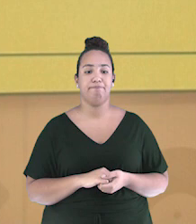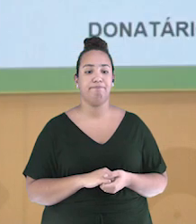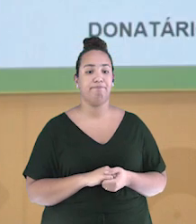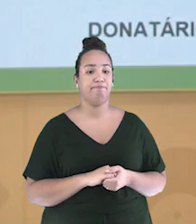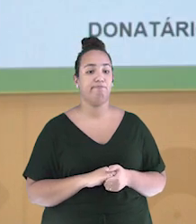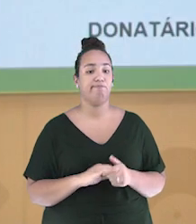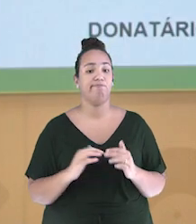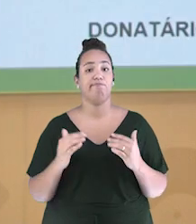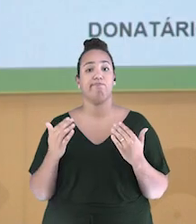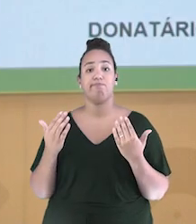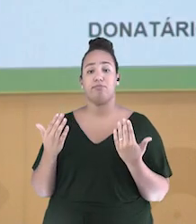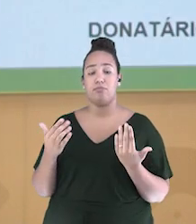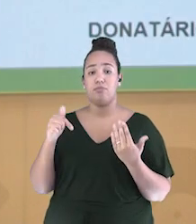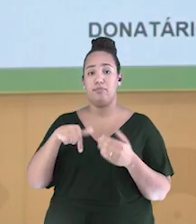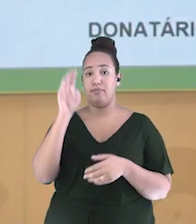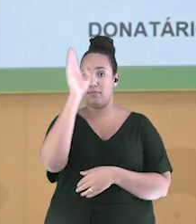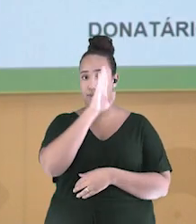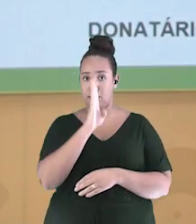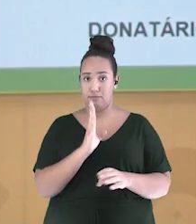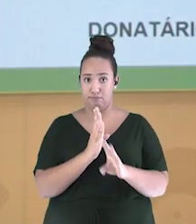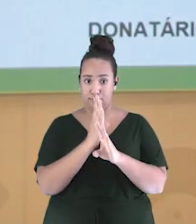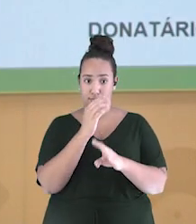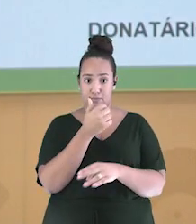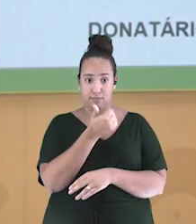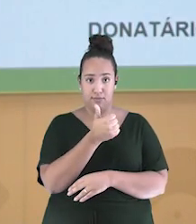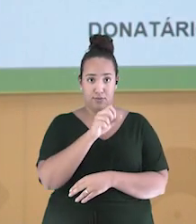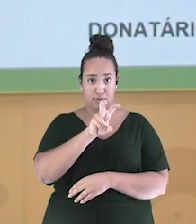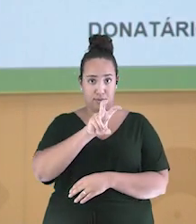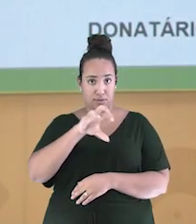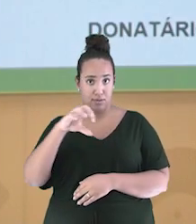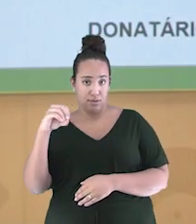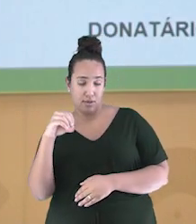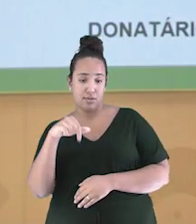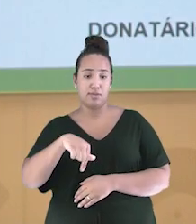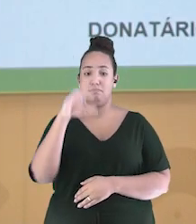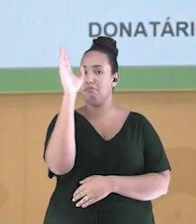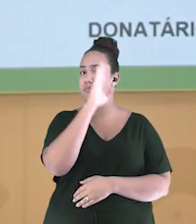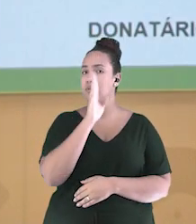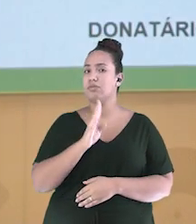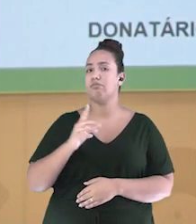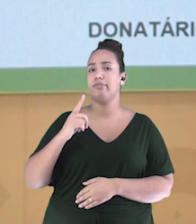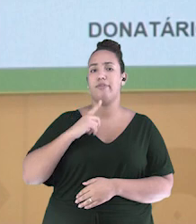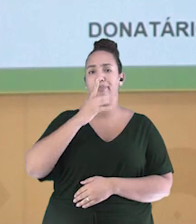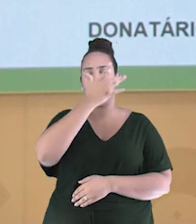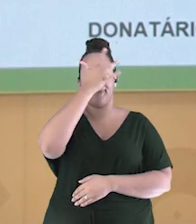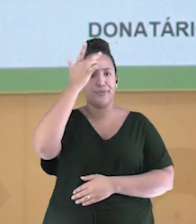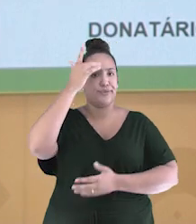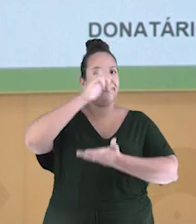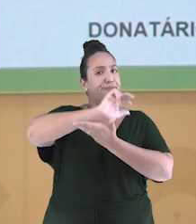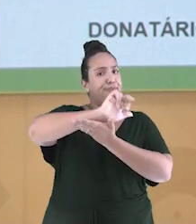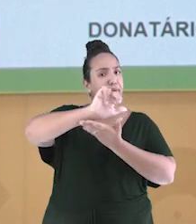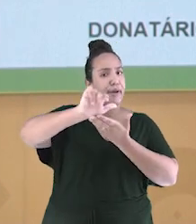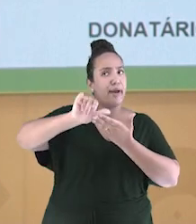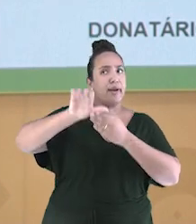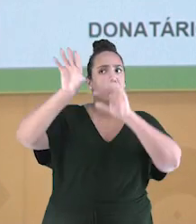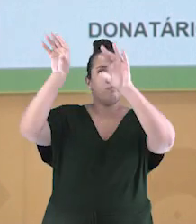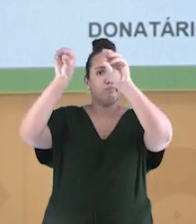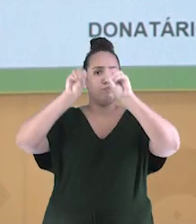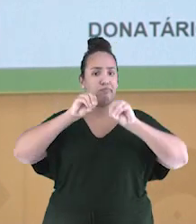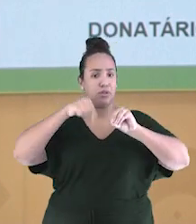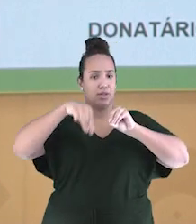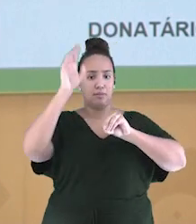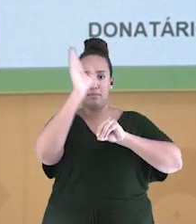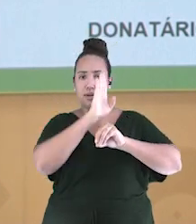Desde o seu descobrimento, em 1500, o território brasileiro passou a receber várias pessoas que vieram morar aqui